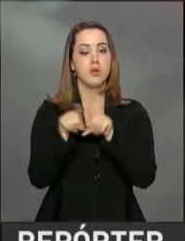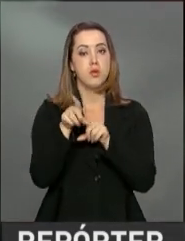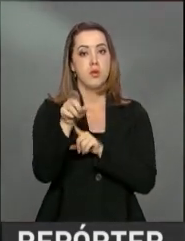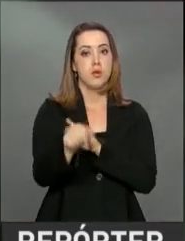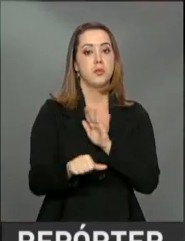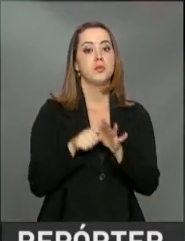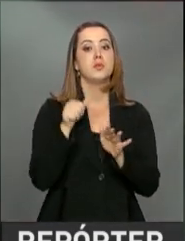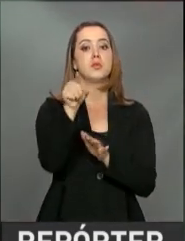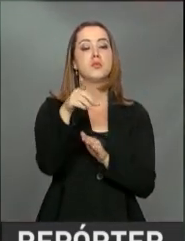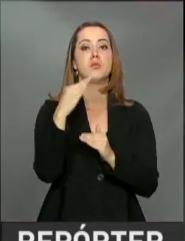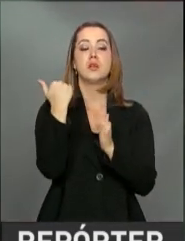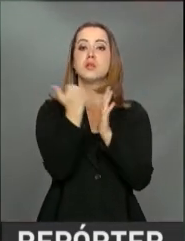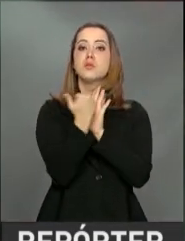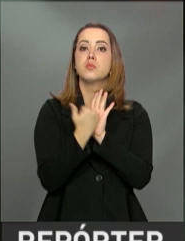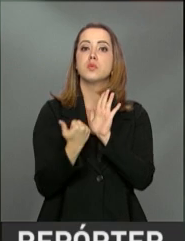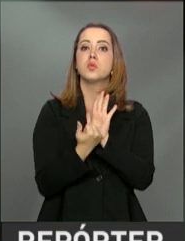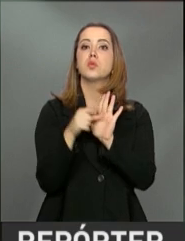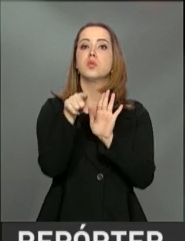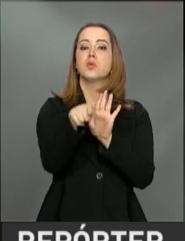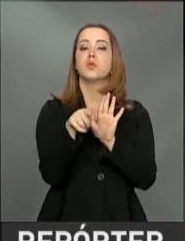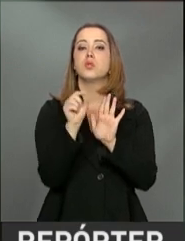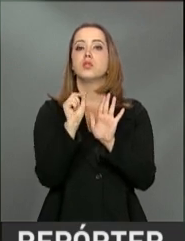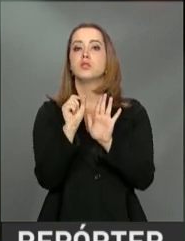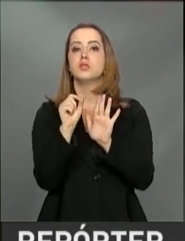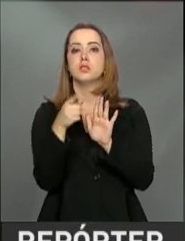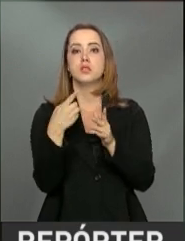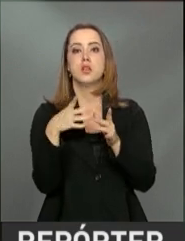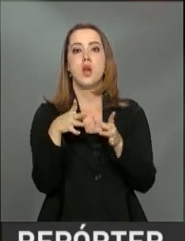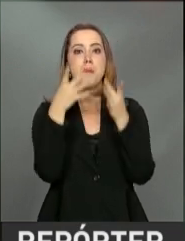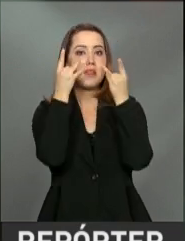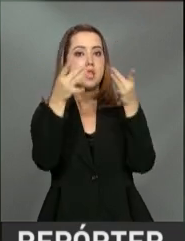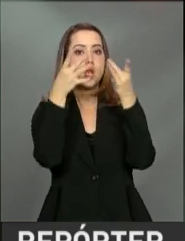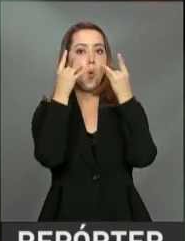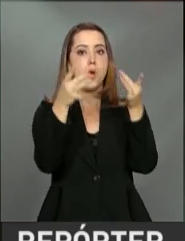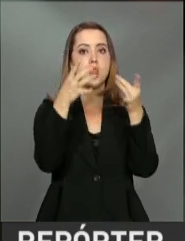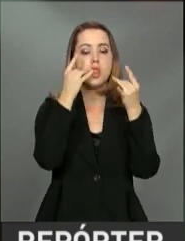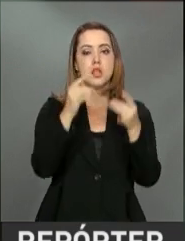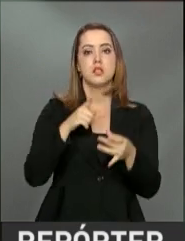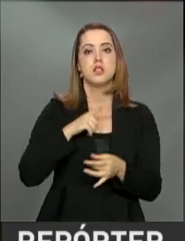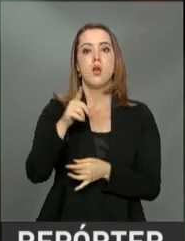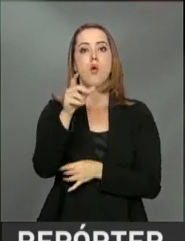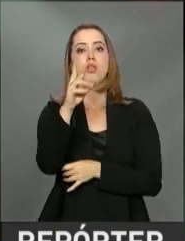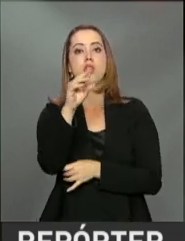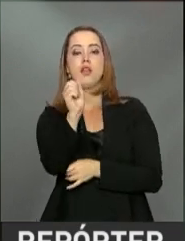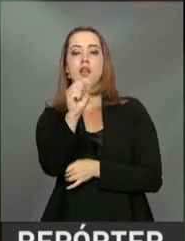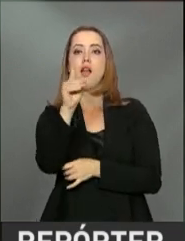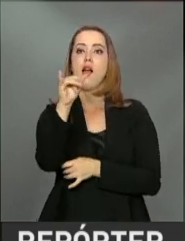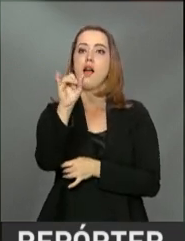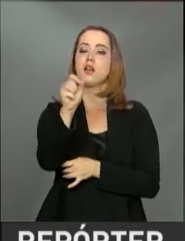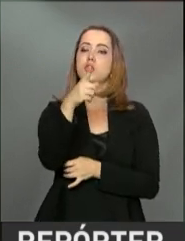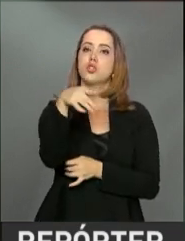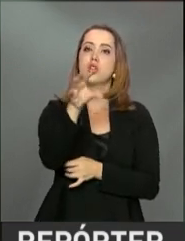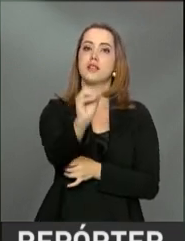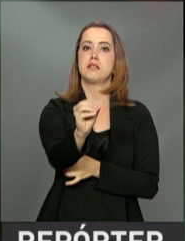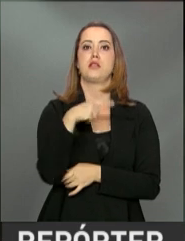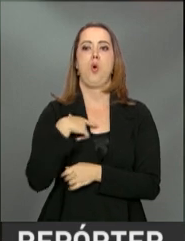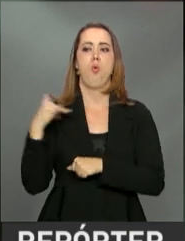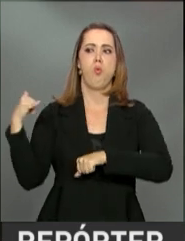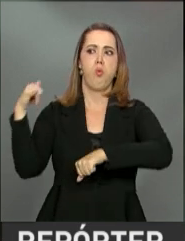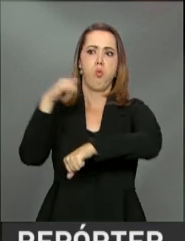repórter Atenção senhores ouvintes atenção foi capt uma irradiação de São Francisco da Califórnia noticiando que aviões